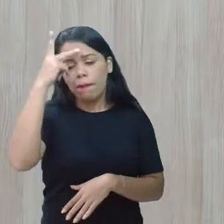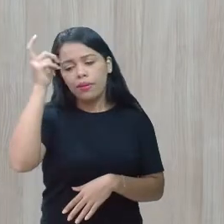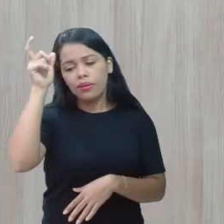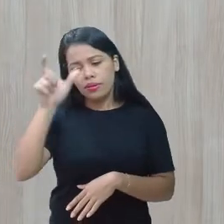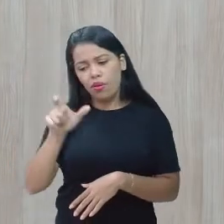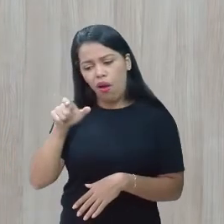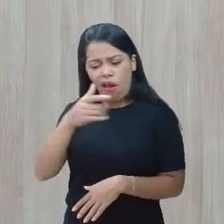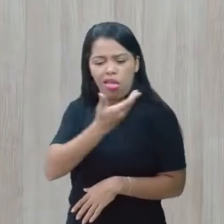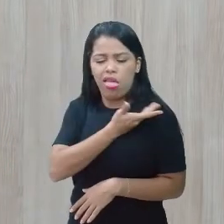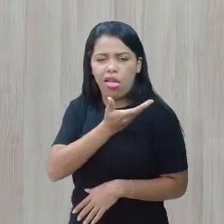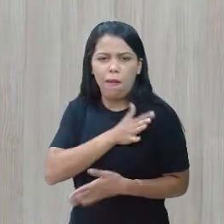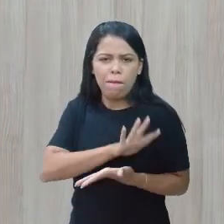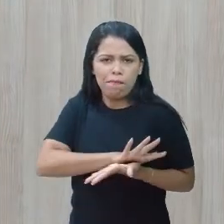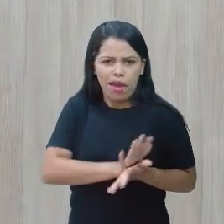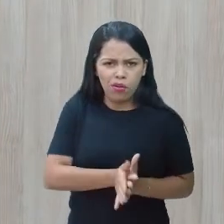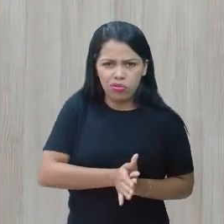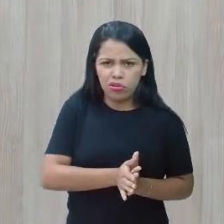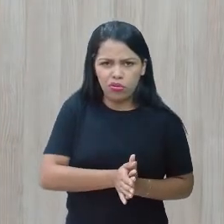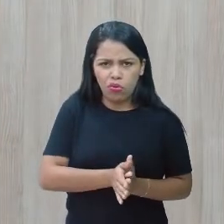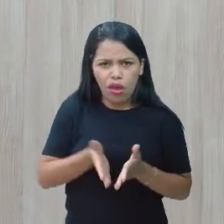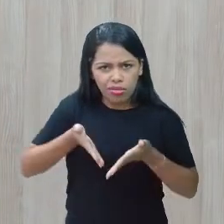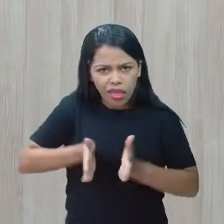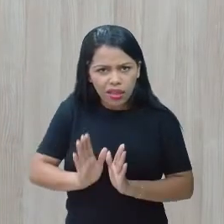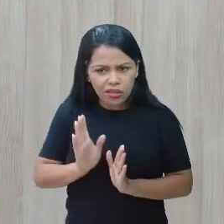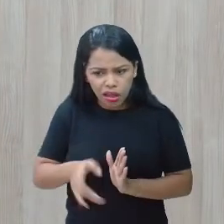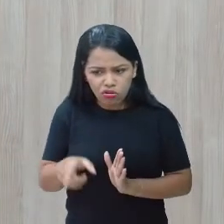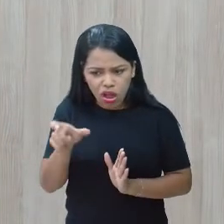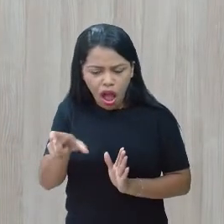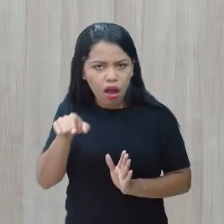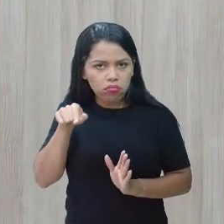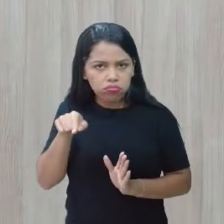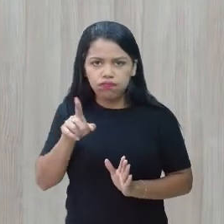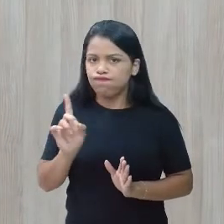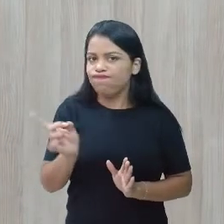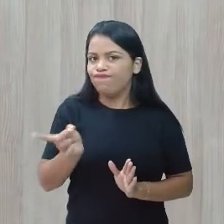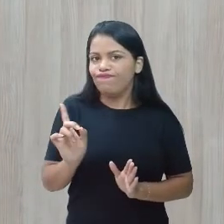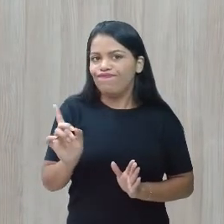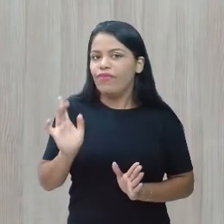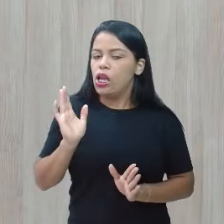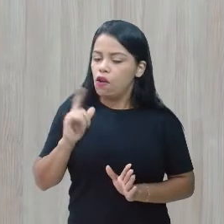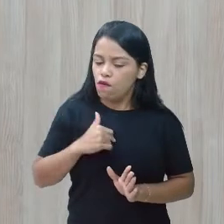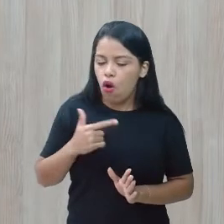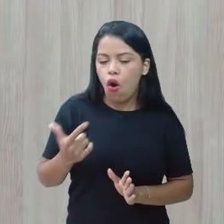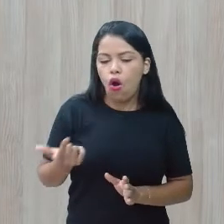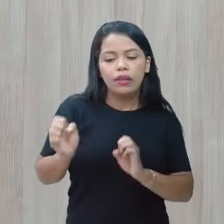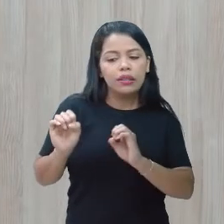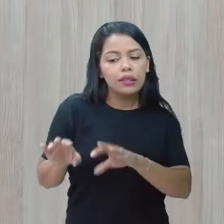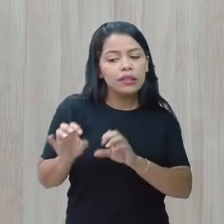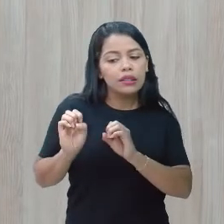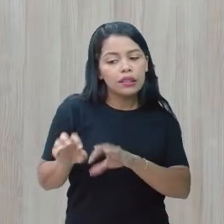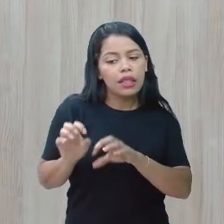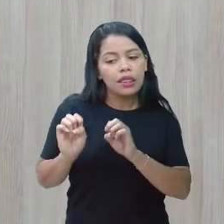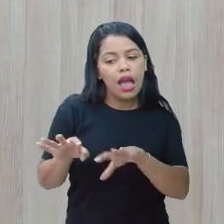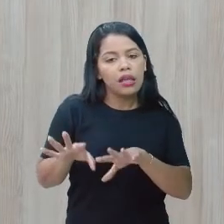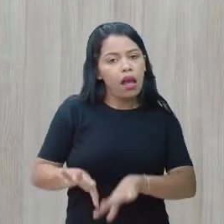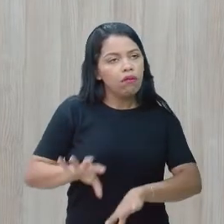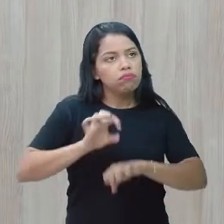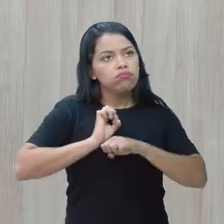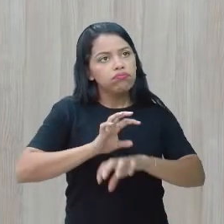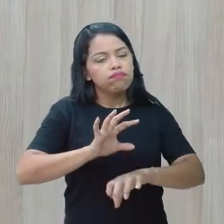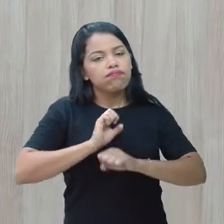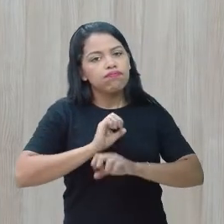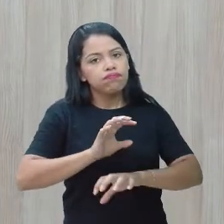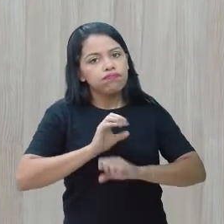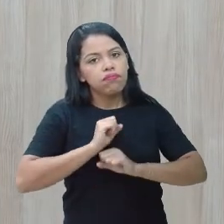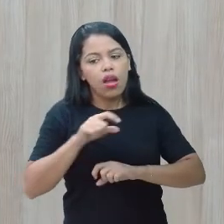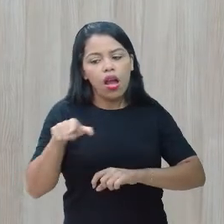ele já não nasceu preconceituoso. Ele foi preconceituosa. Ele foi ou ela foi ensinado ou ensinada a